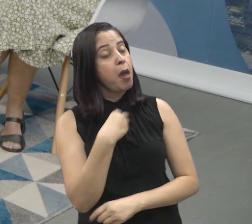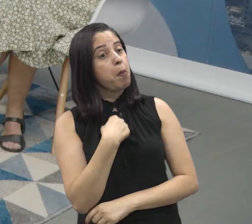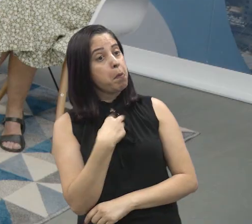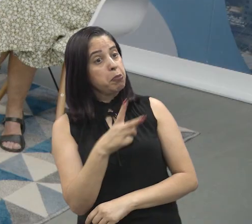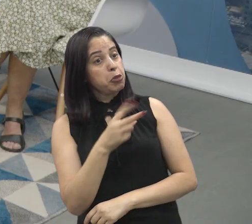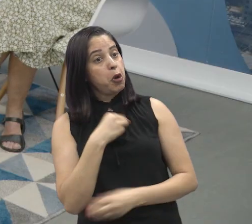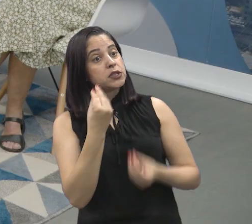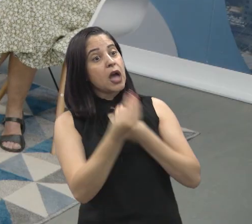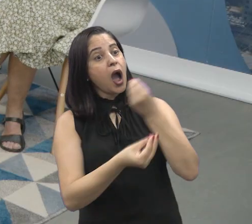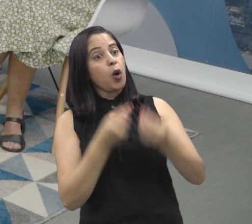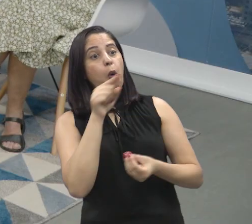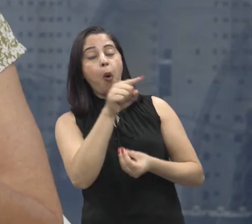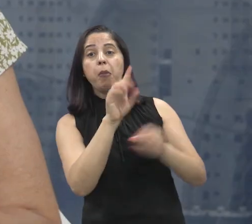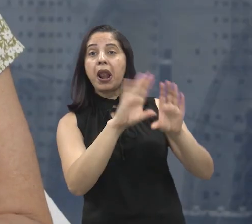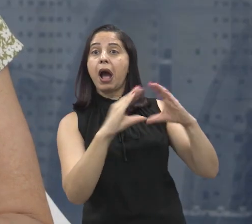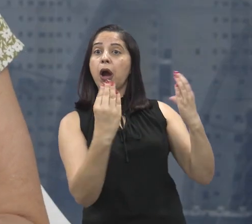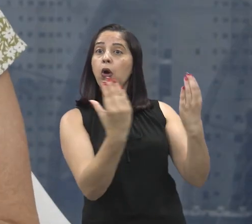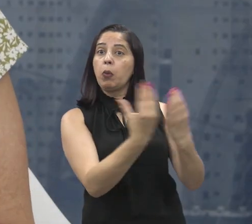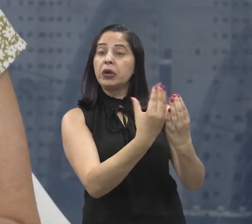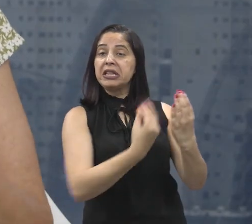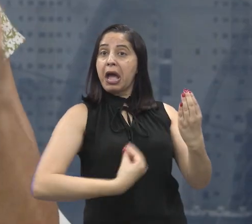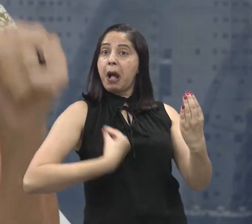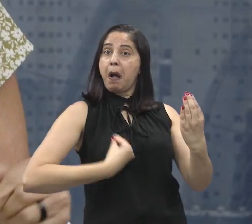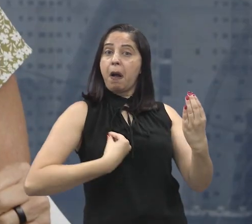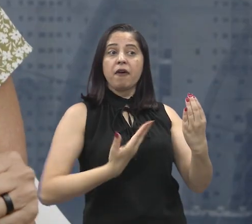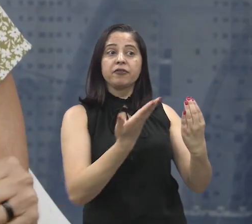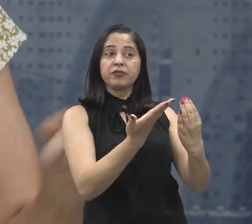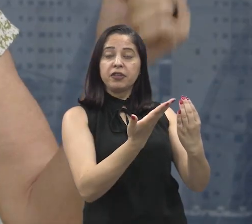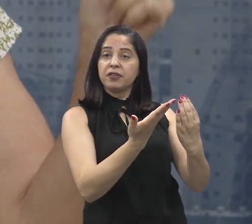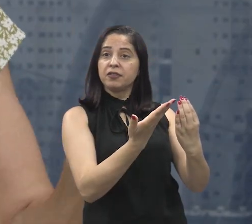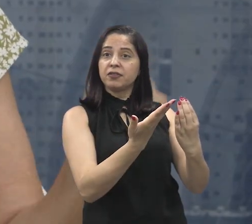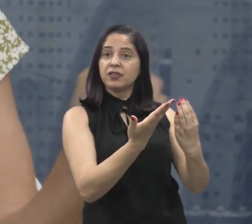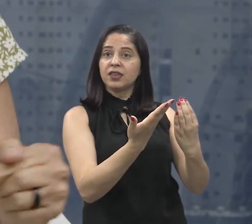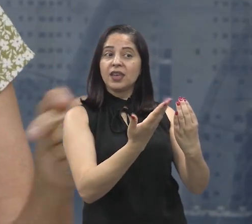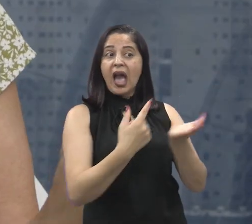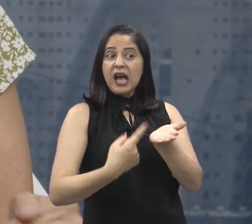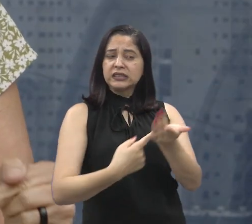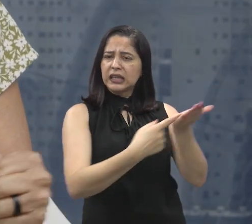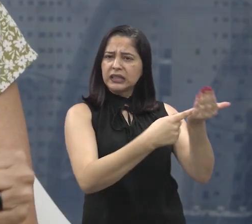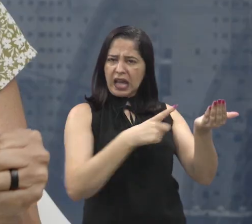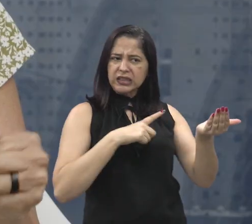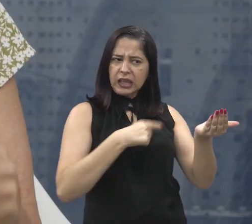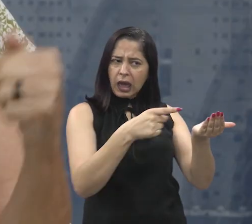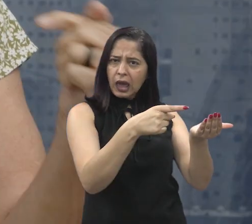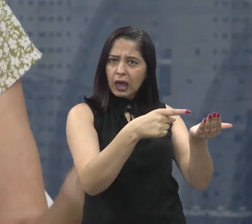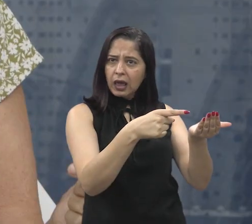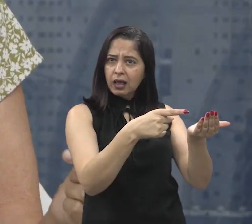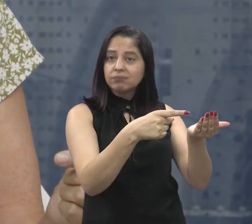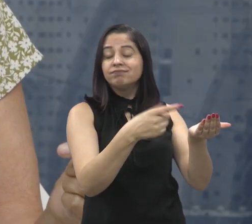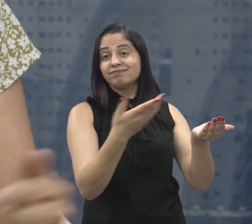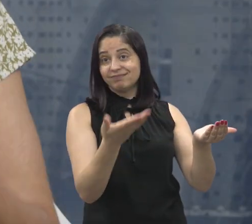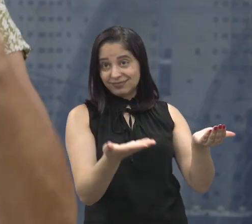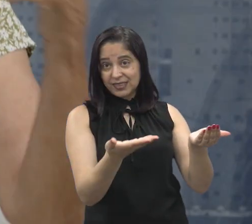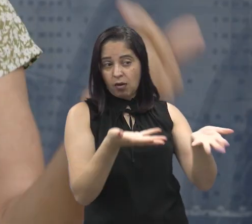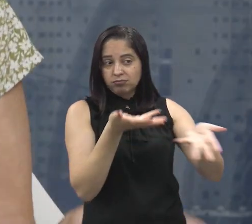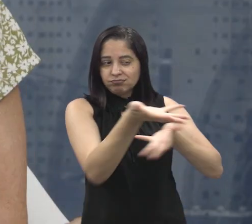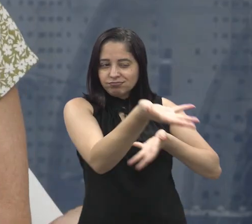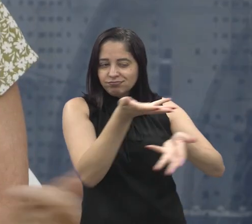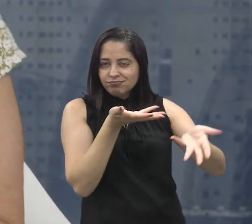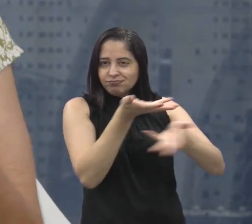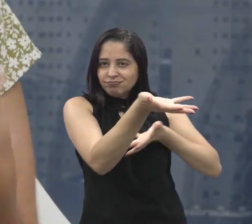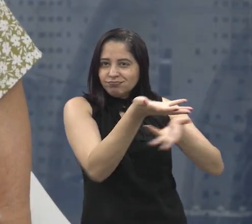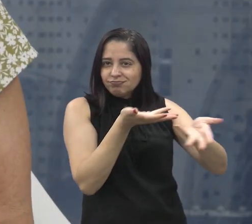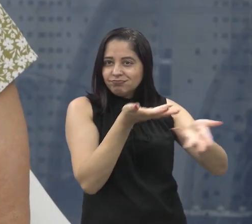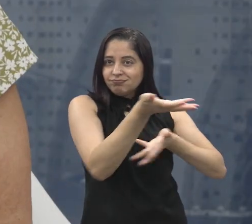um local precário, mas também vejo como, nossa, como é que essa comunidade autogere, como que ela vive,